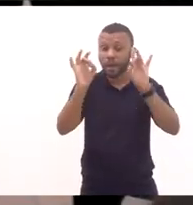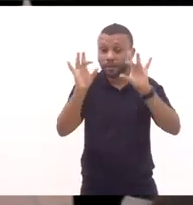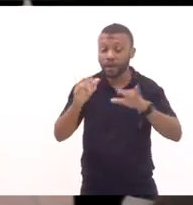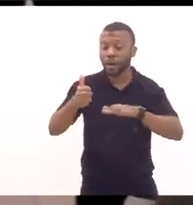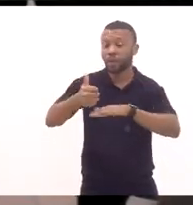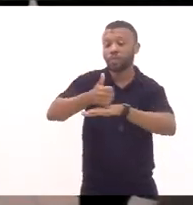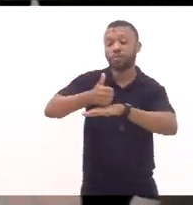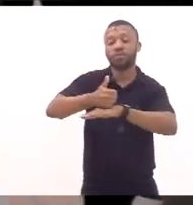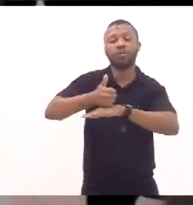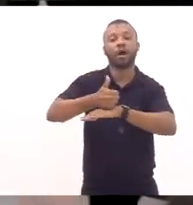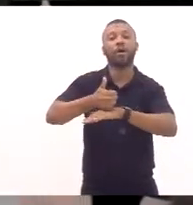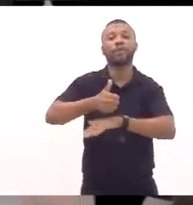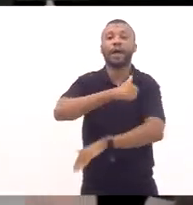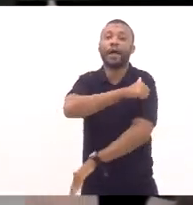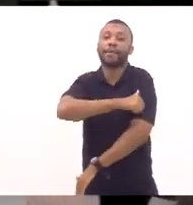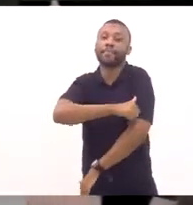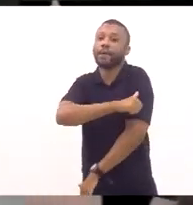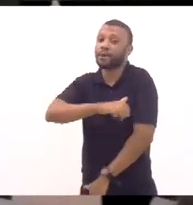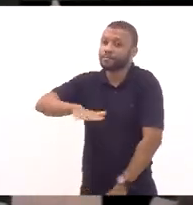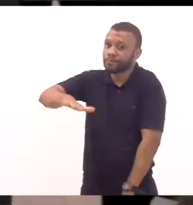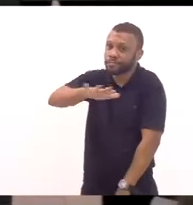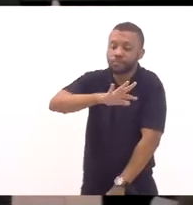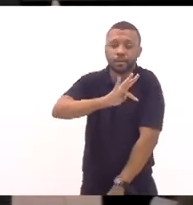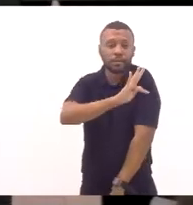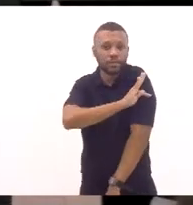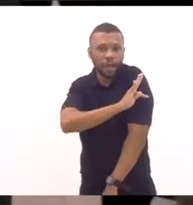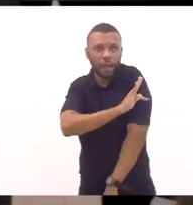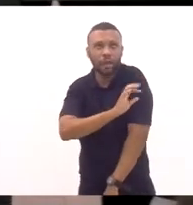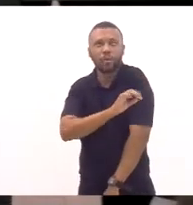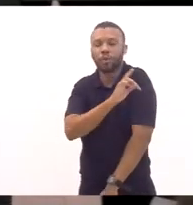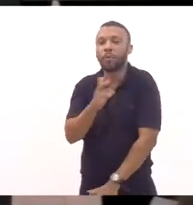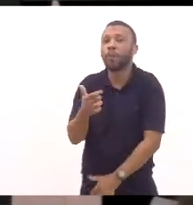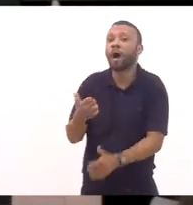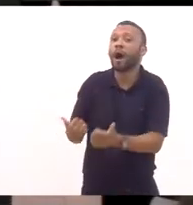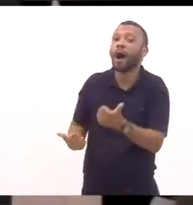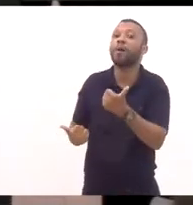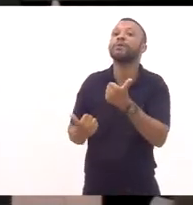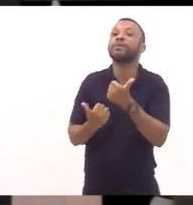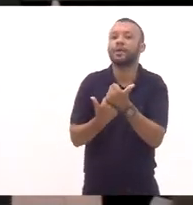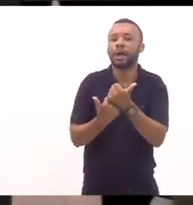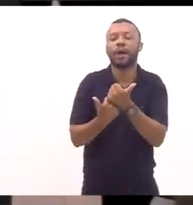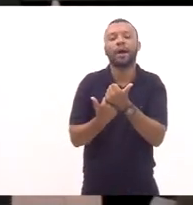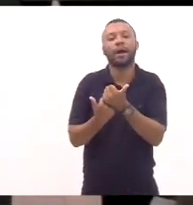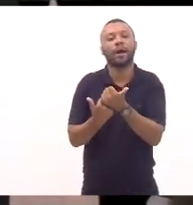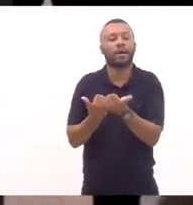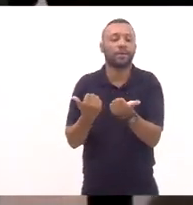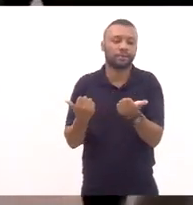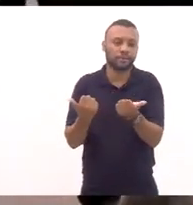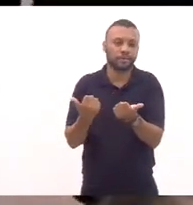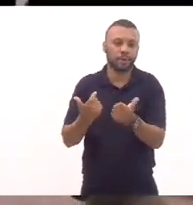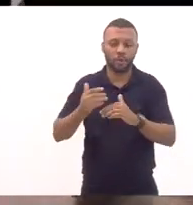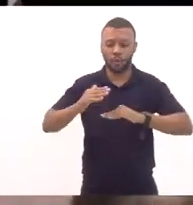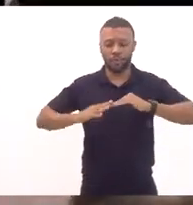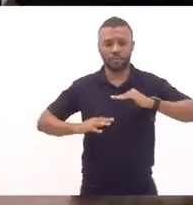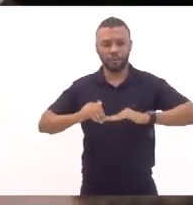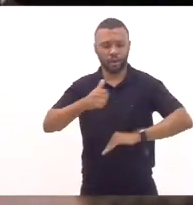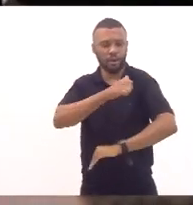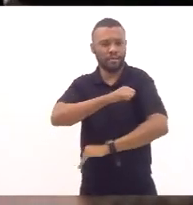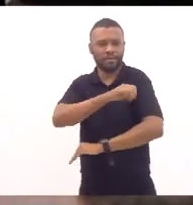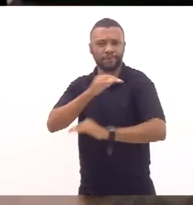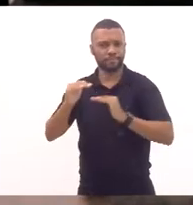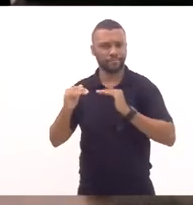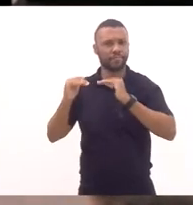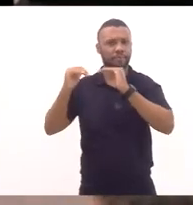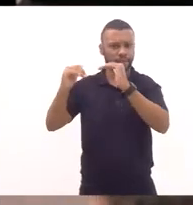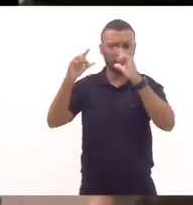seja, técnico. É, quem já foi auxiliar, como eu também já fui auxiliar, quem é enfermeiro, né? E é